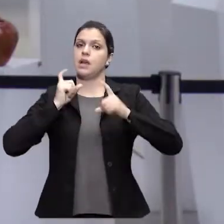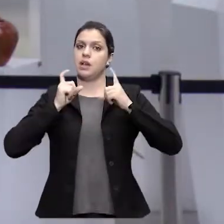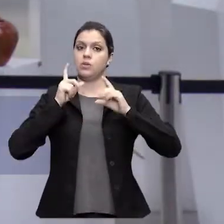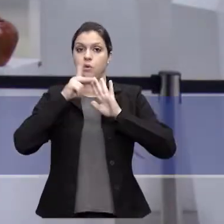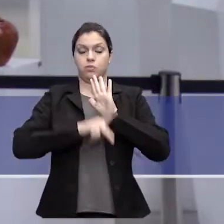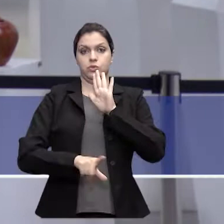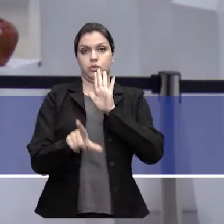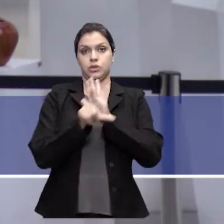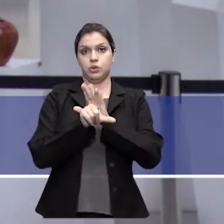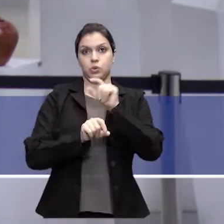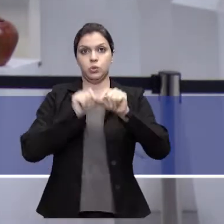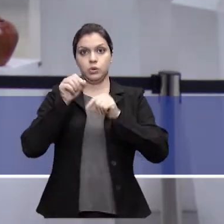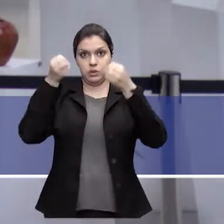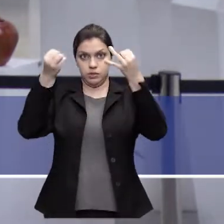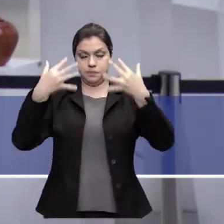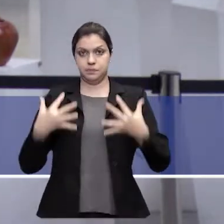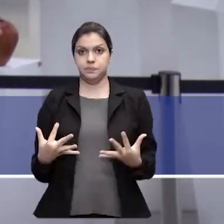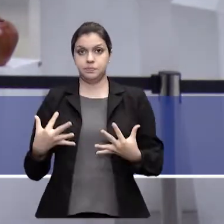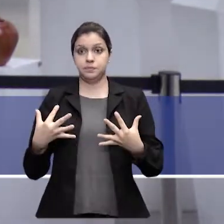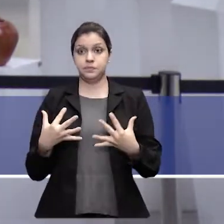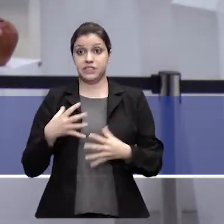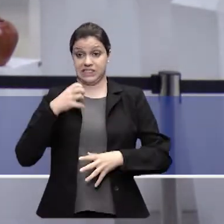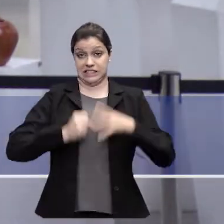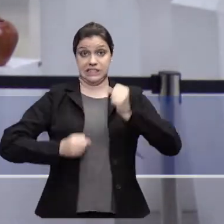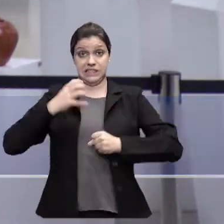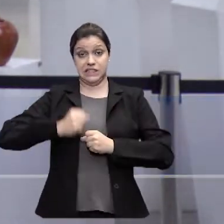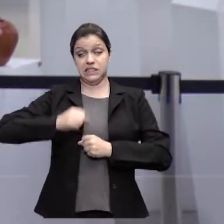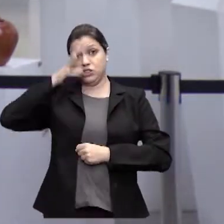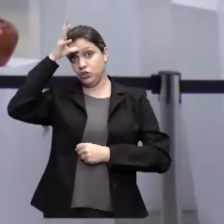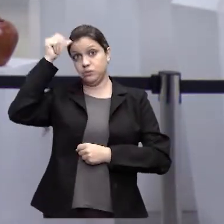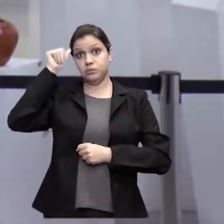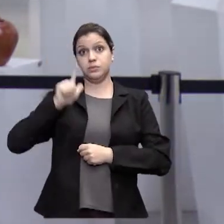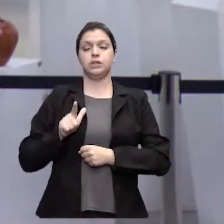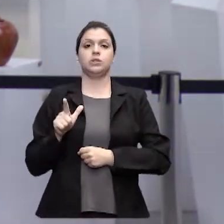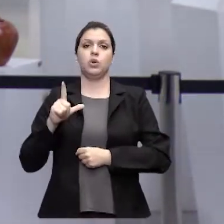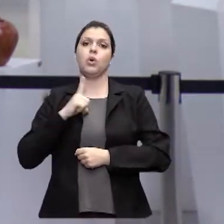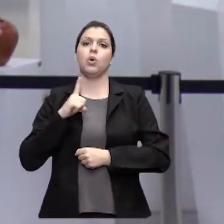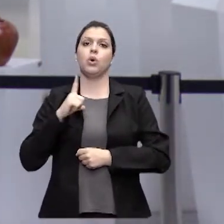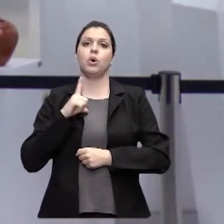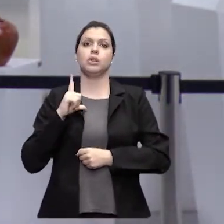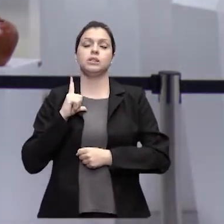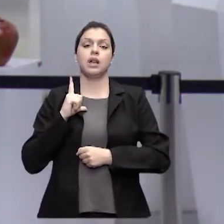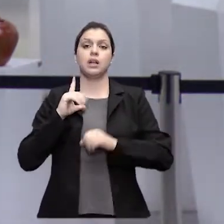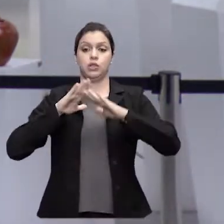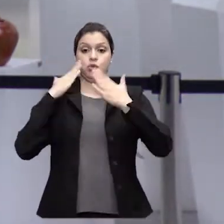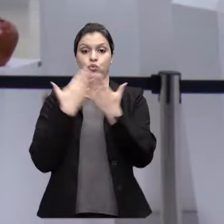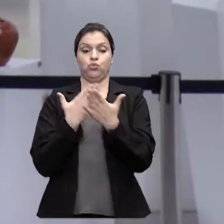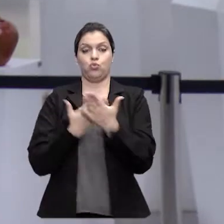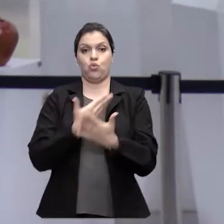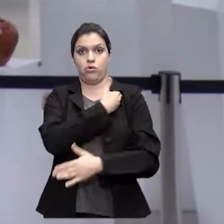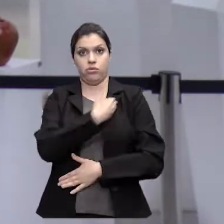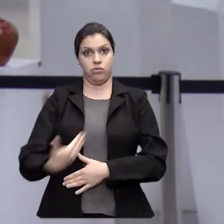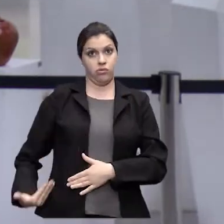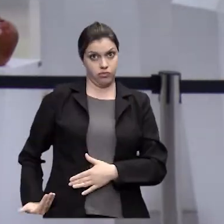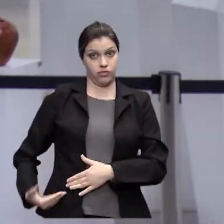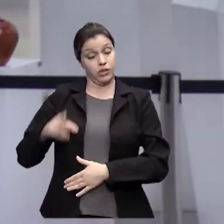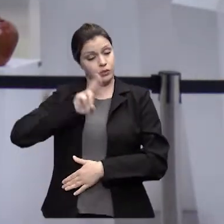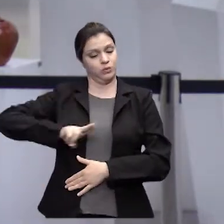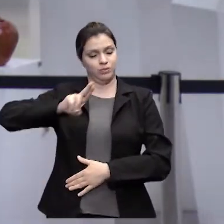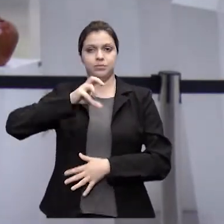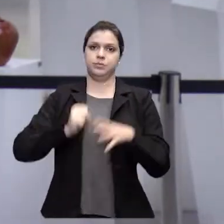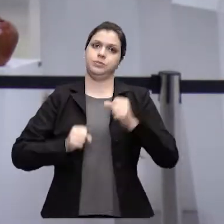foi debatido o projeto de lei que determina a inclusão do leite produzido em Mato Grosso do Sul no cardápio escolar da rede estadual de